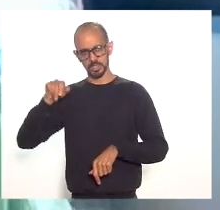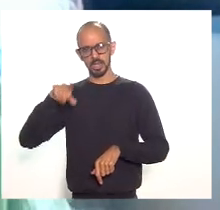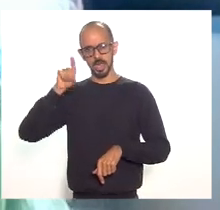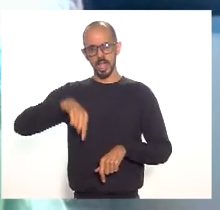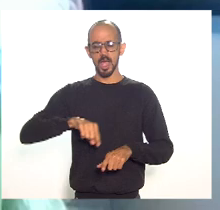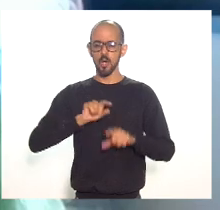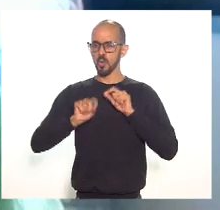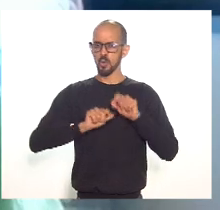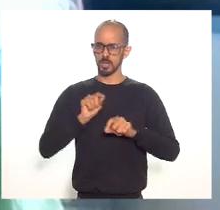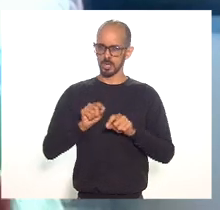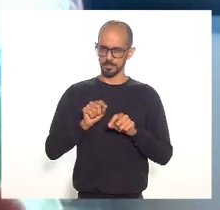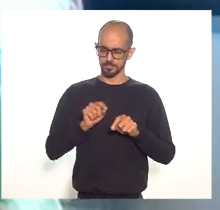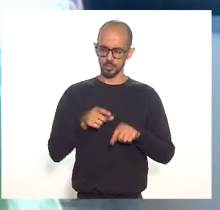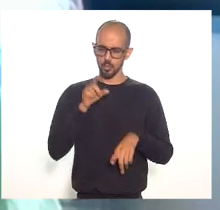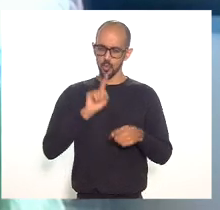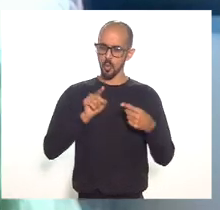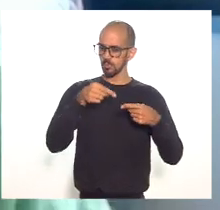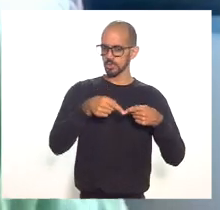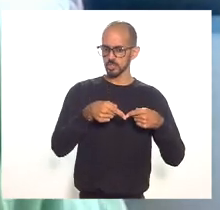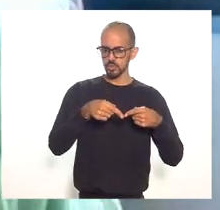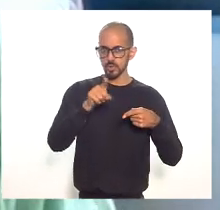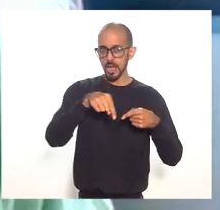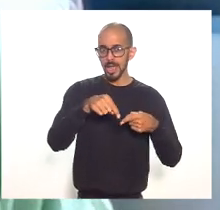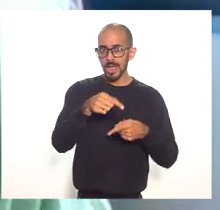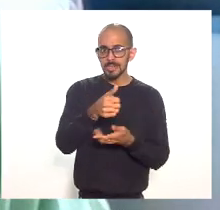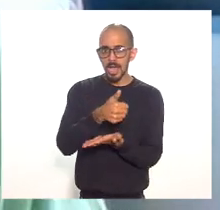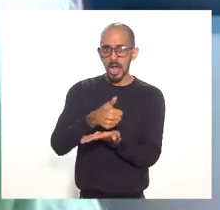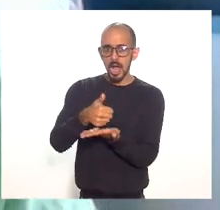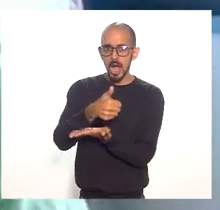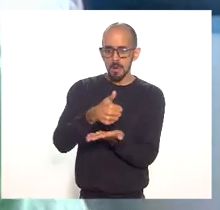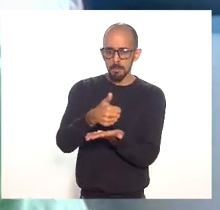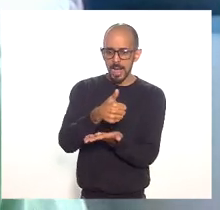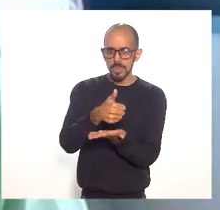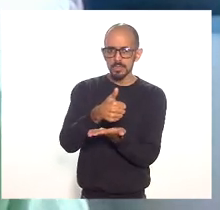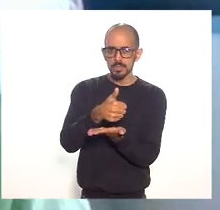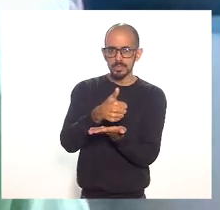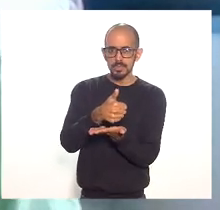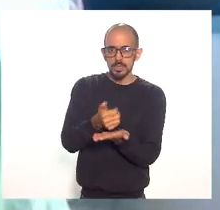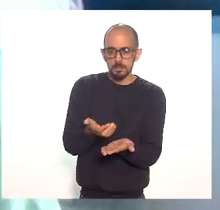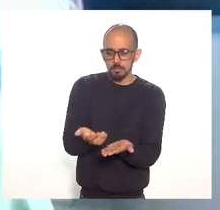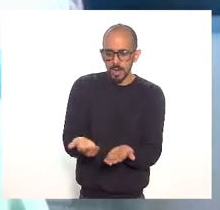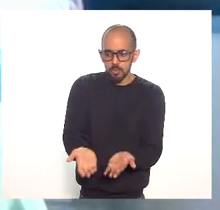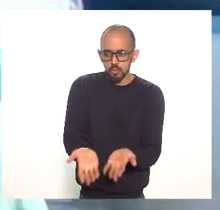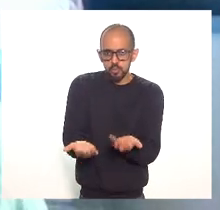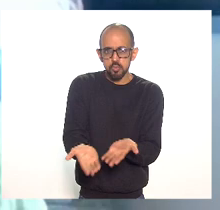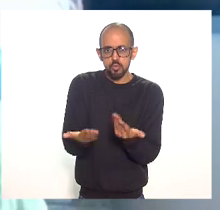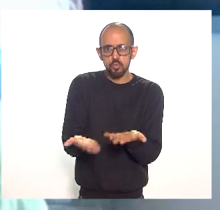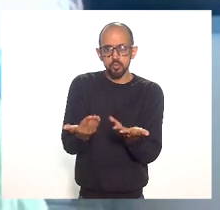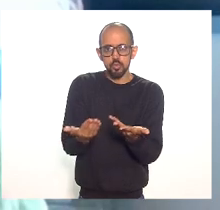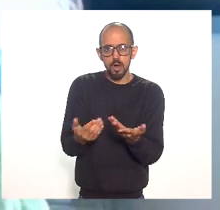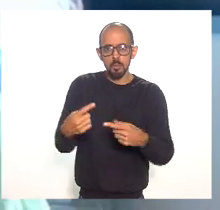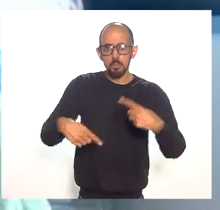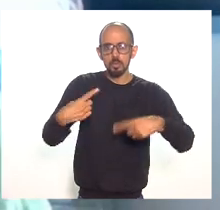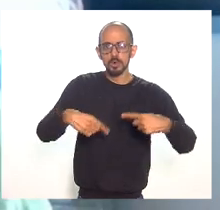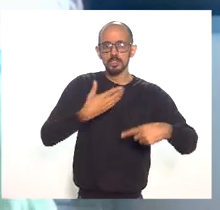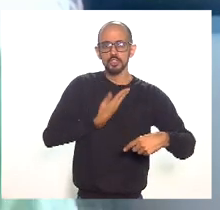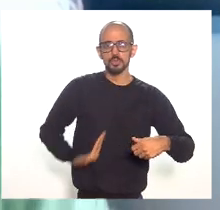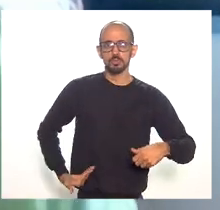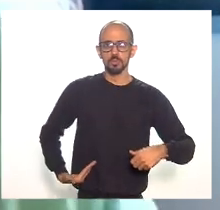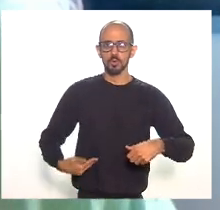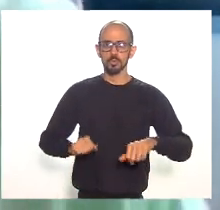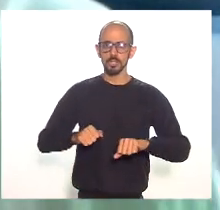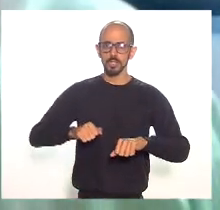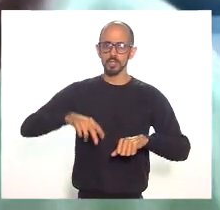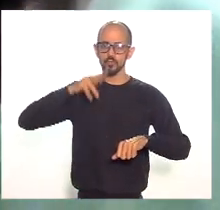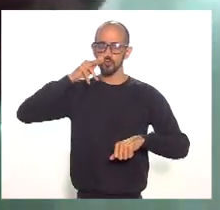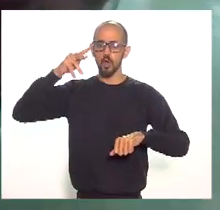que isso fundamente políticas públicas mais efetivas para